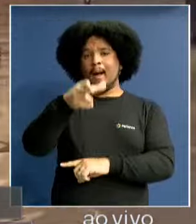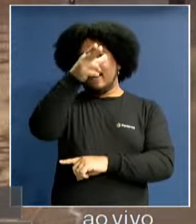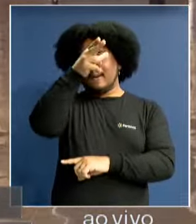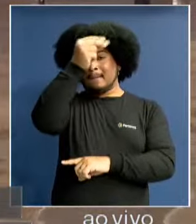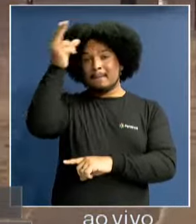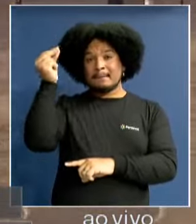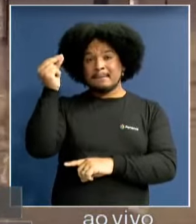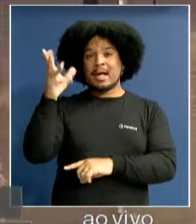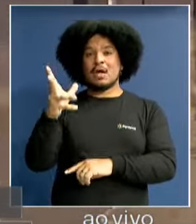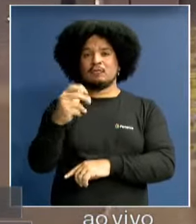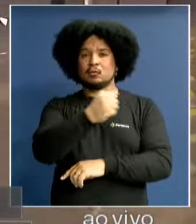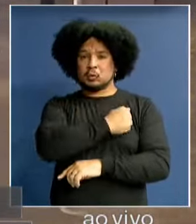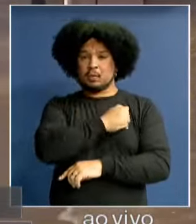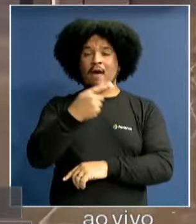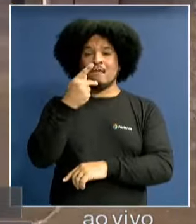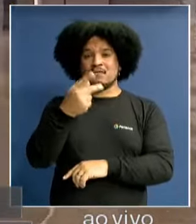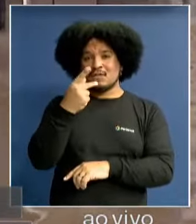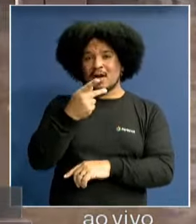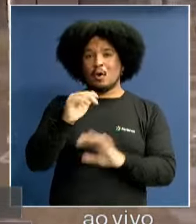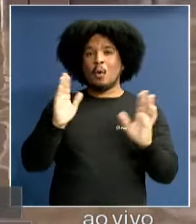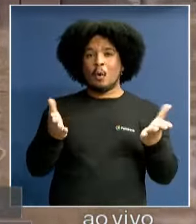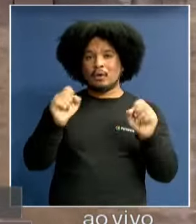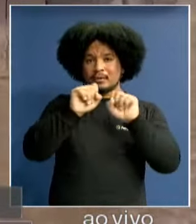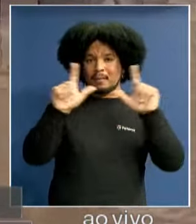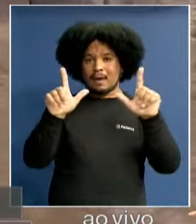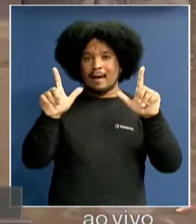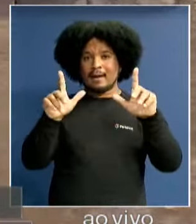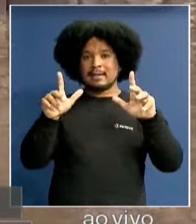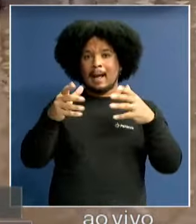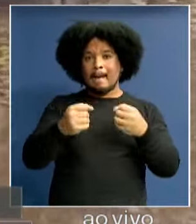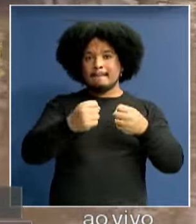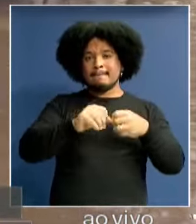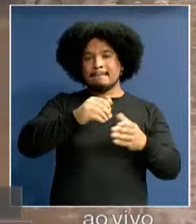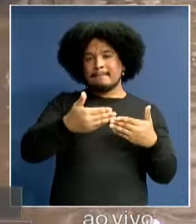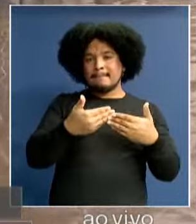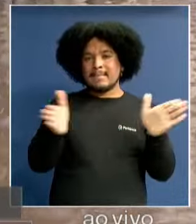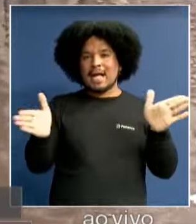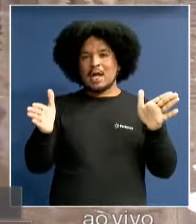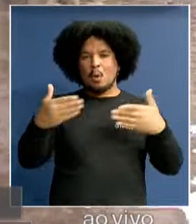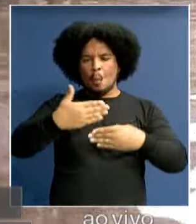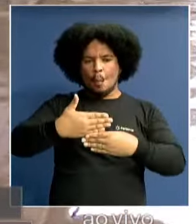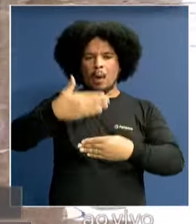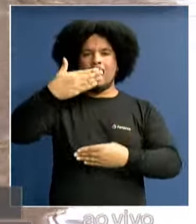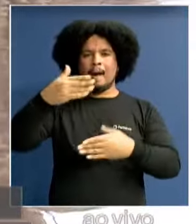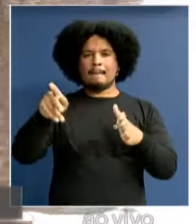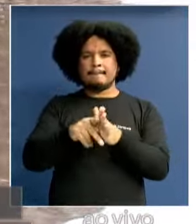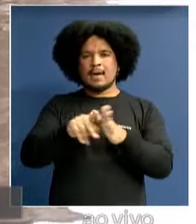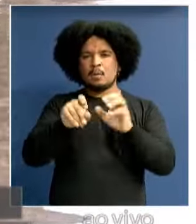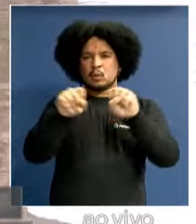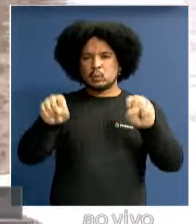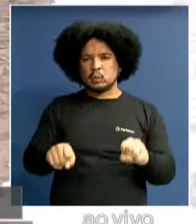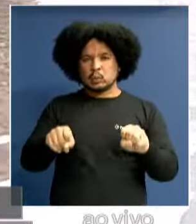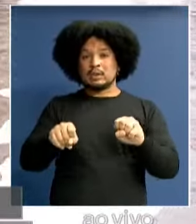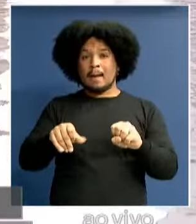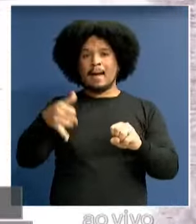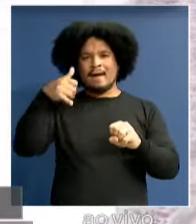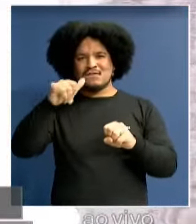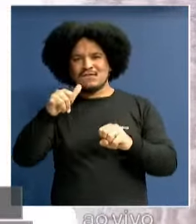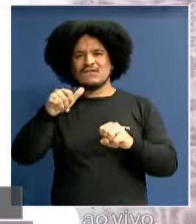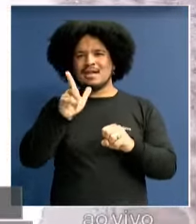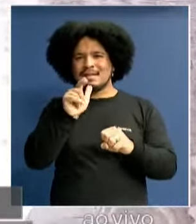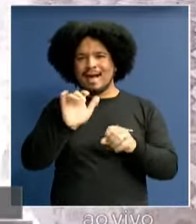que decidiu, na manhã de hoje, abrir uma das comportas do sistema de contenção de cheias, para equilibrar, porque agora a